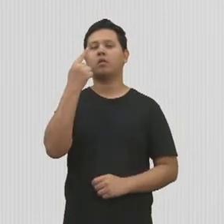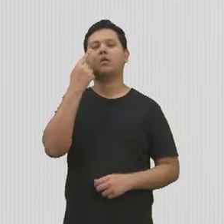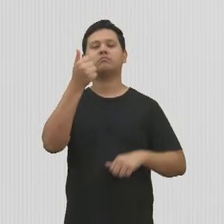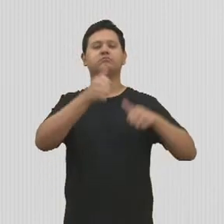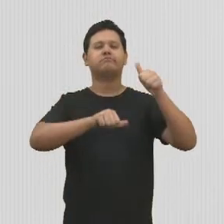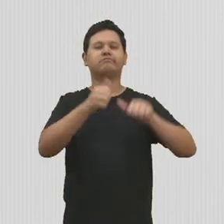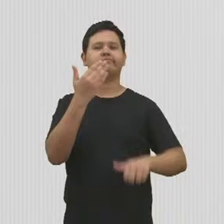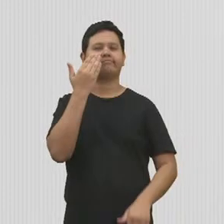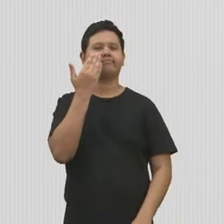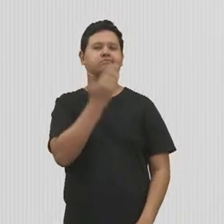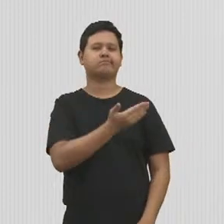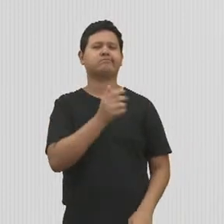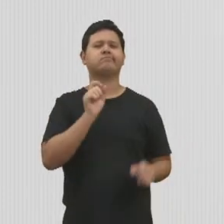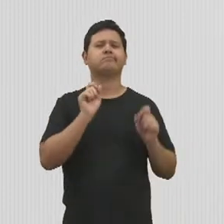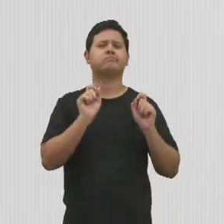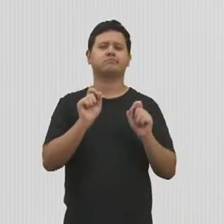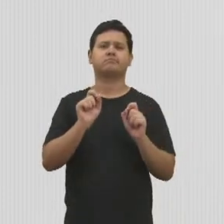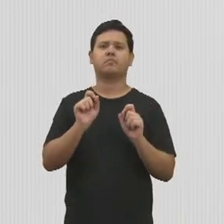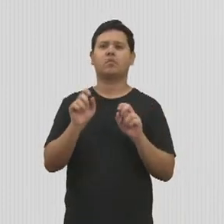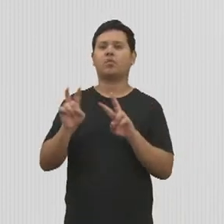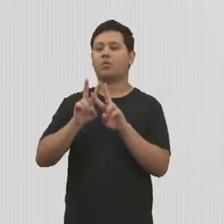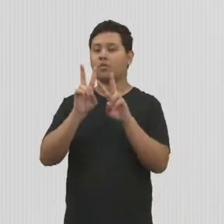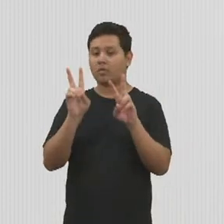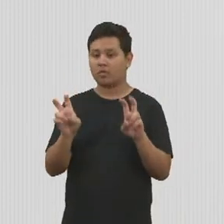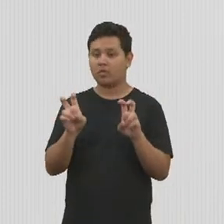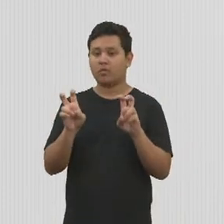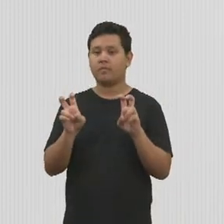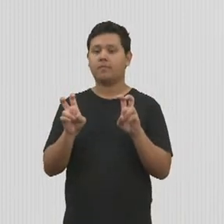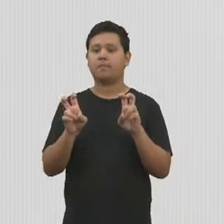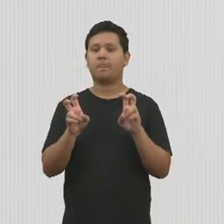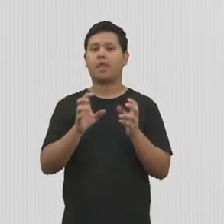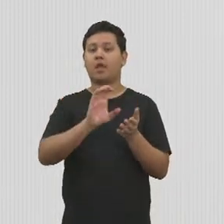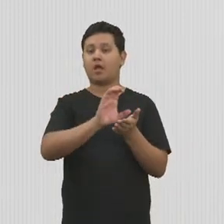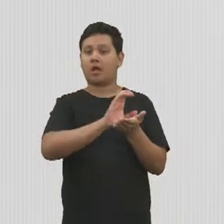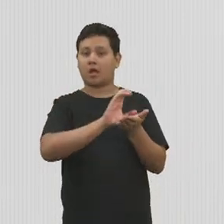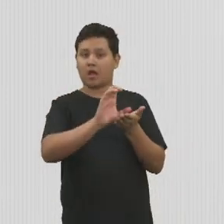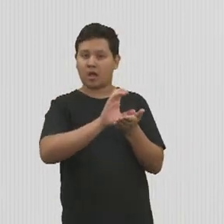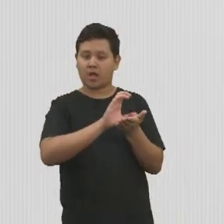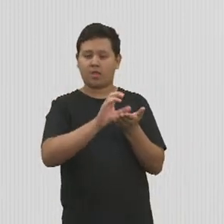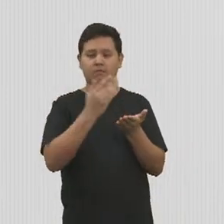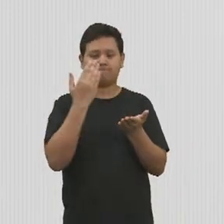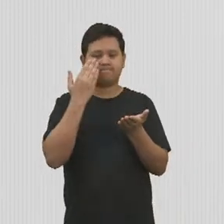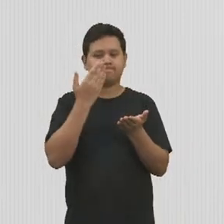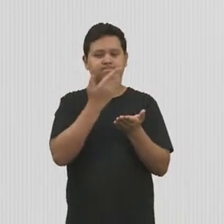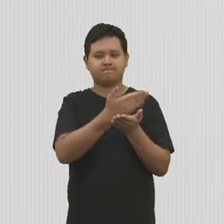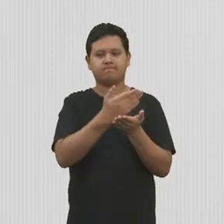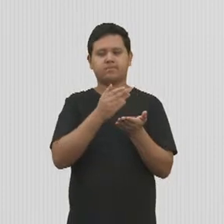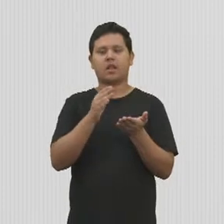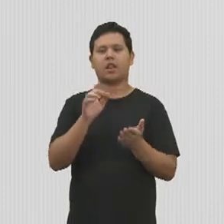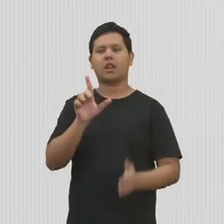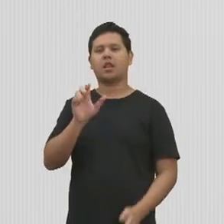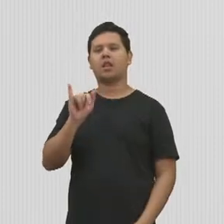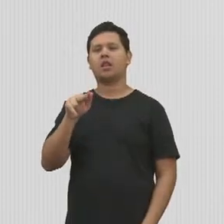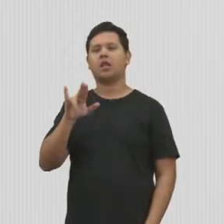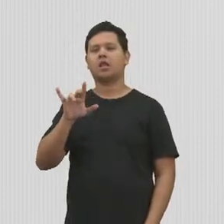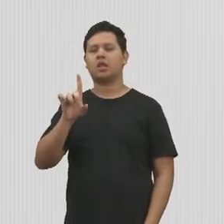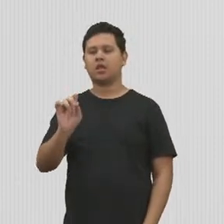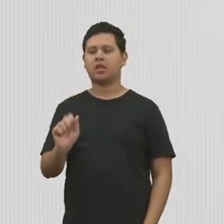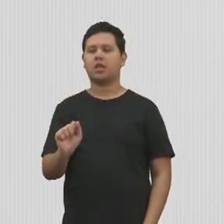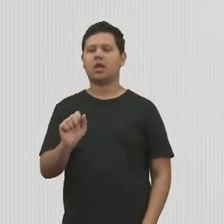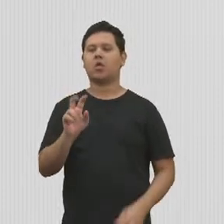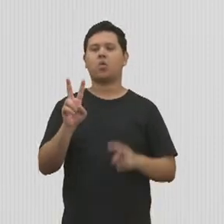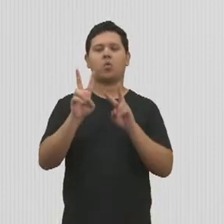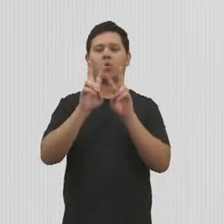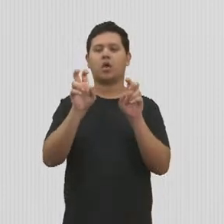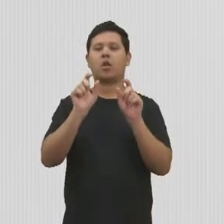analisa é os fatores relacionados à receita corrente líquida. A receita corrente líquida ela tem um caráter